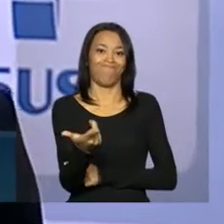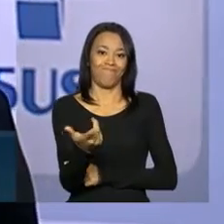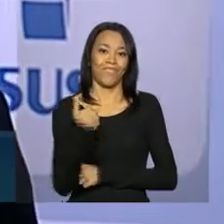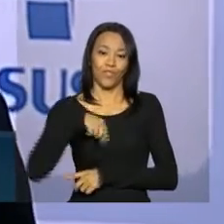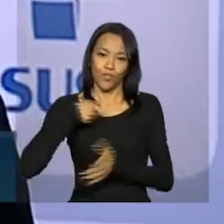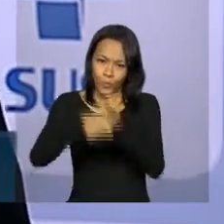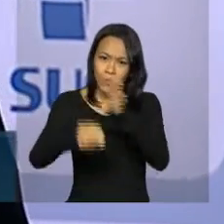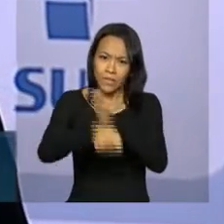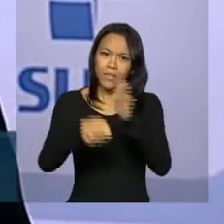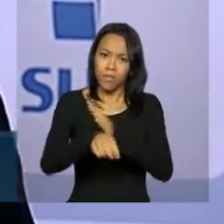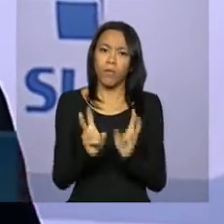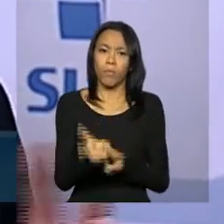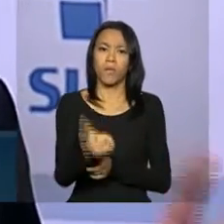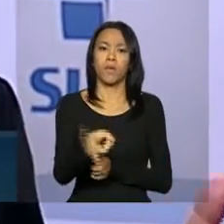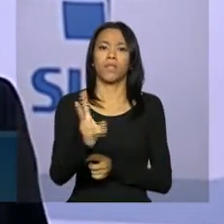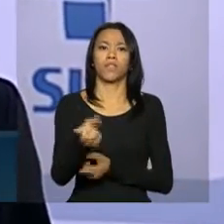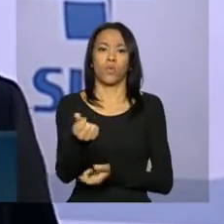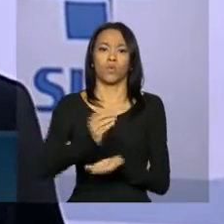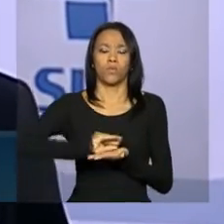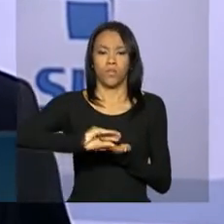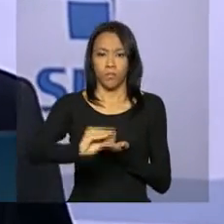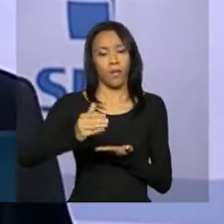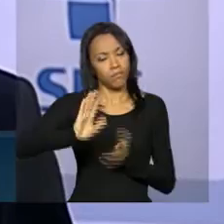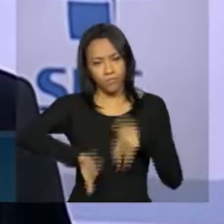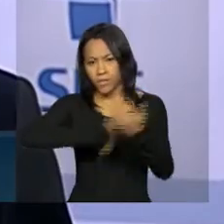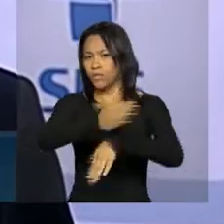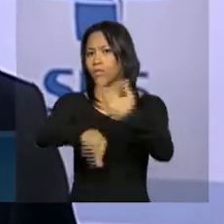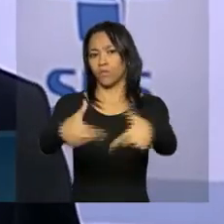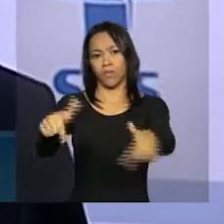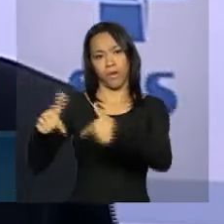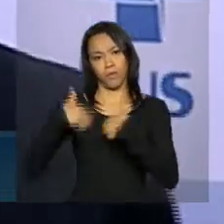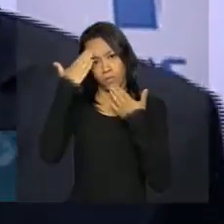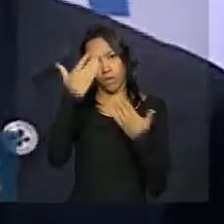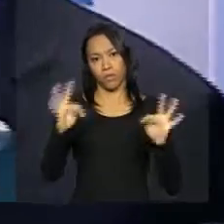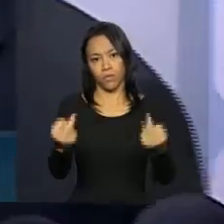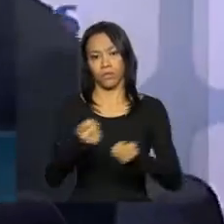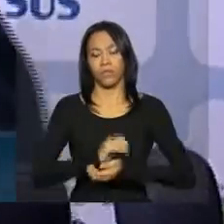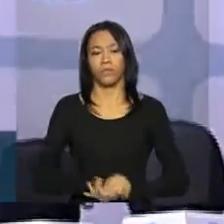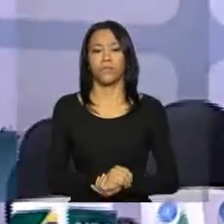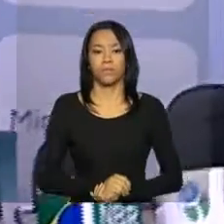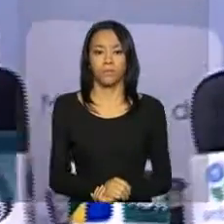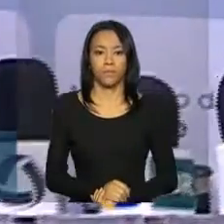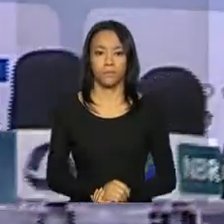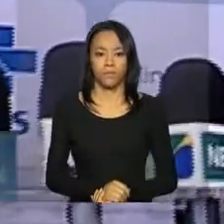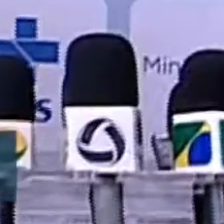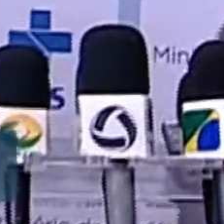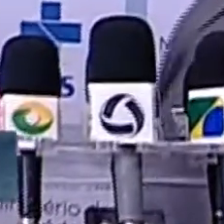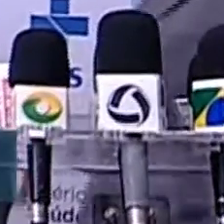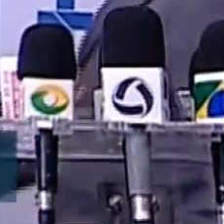tenha os recursos necessários para desenvolver as ações que nós estamos desenvolvendo. Muito obrigado a todos. Vamos lá,